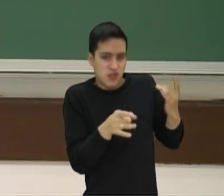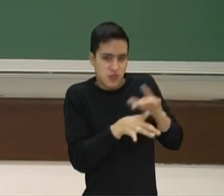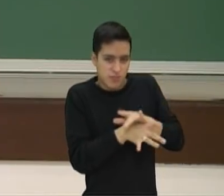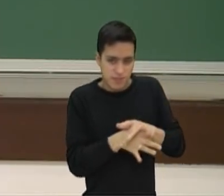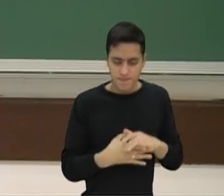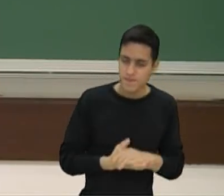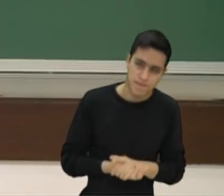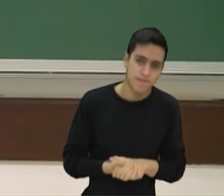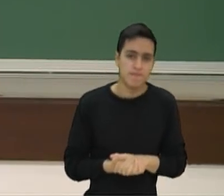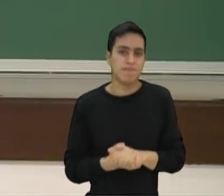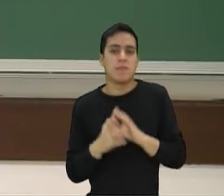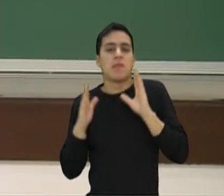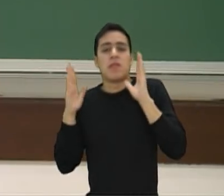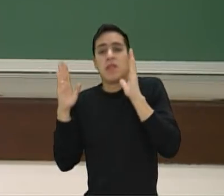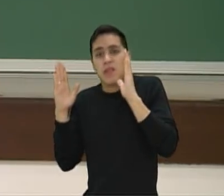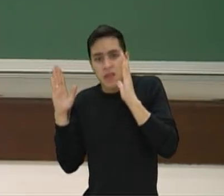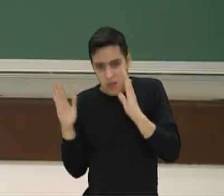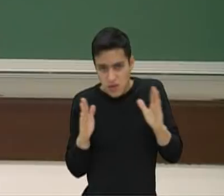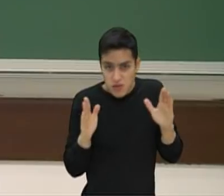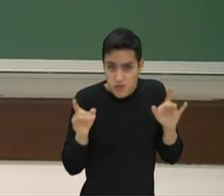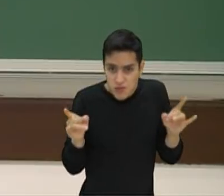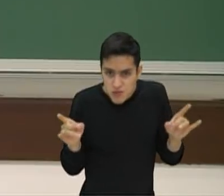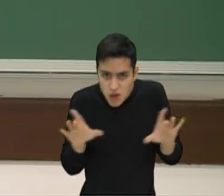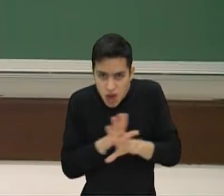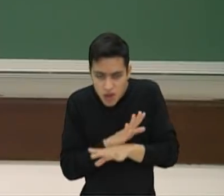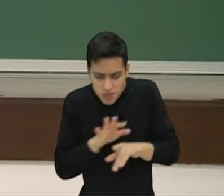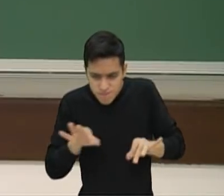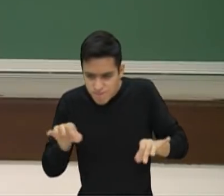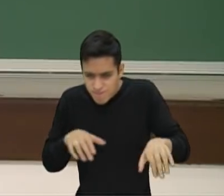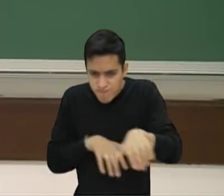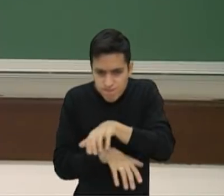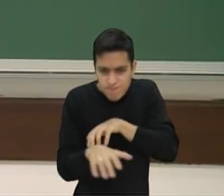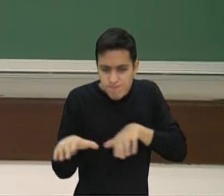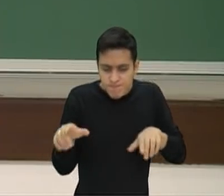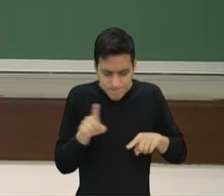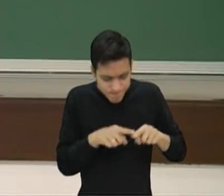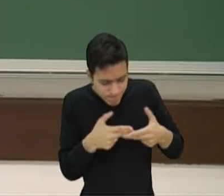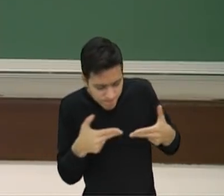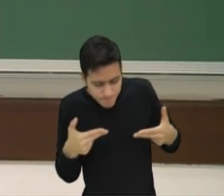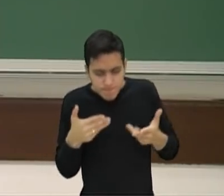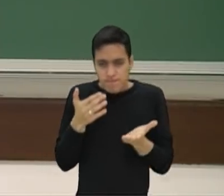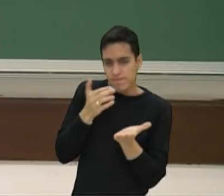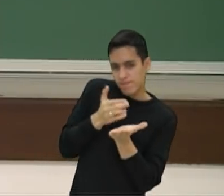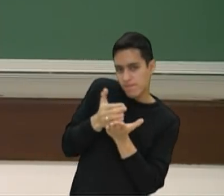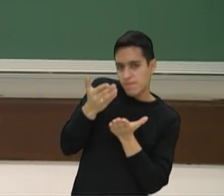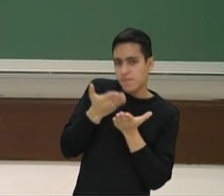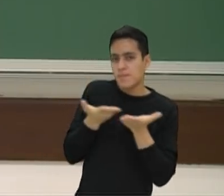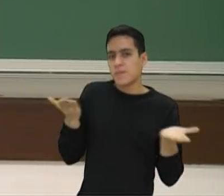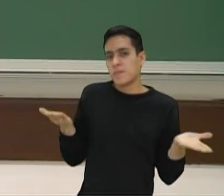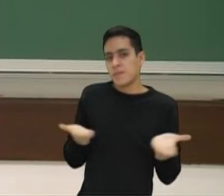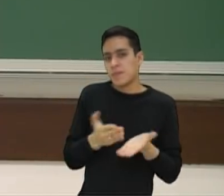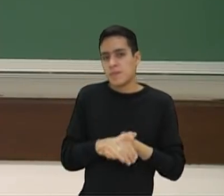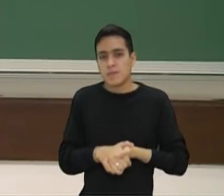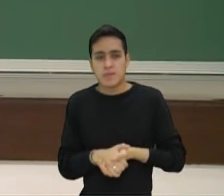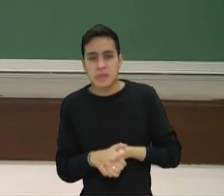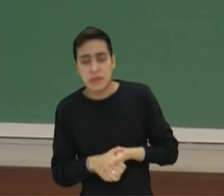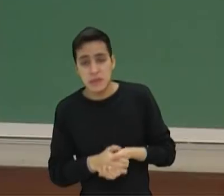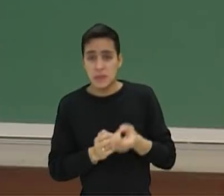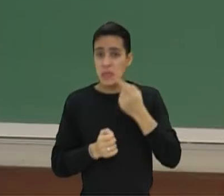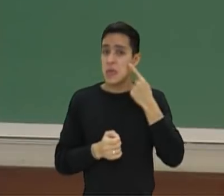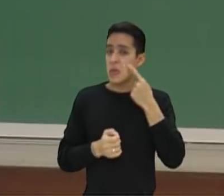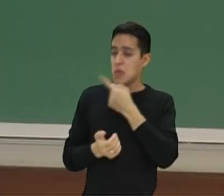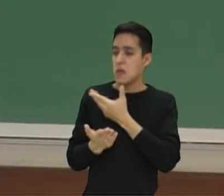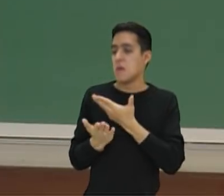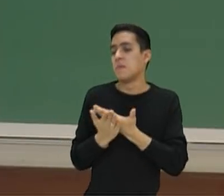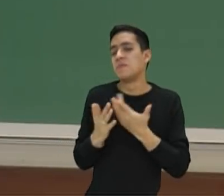garantida. Já organizaram o material? Vamos dar início à aula de hoje. A nossa aula de hoje,